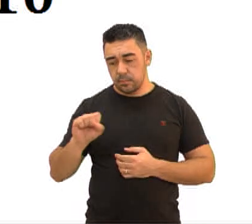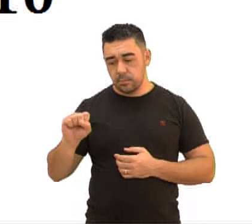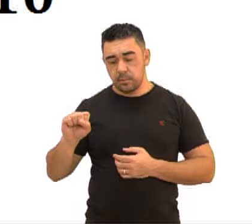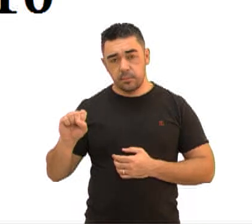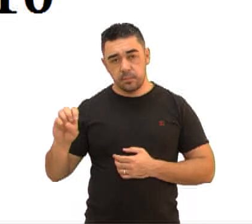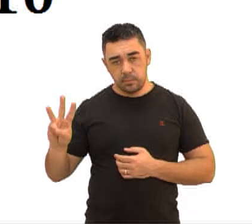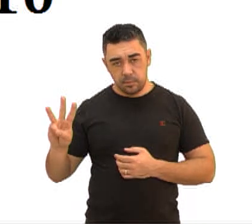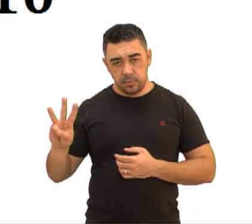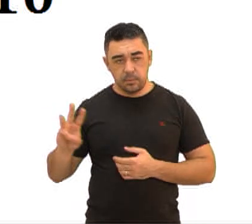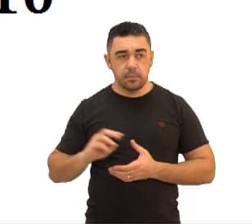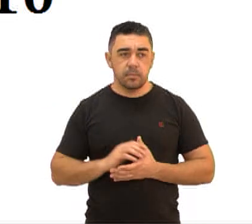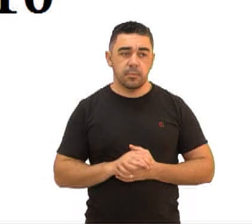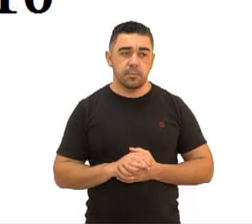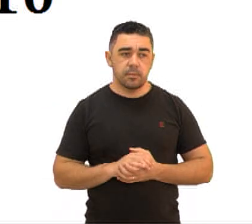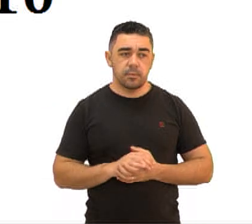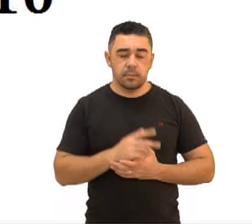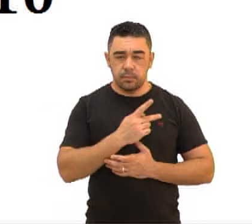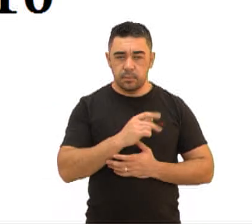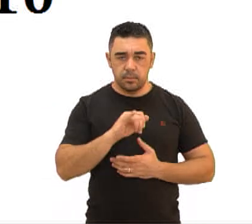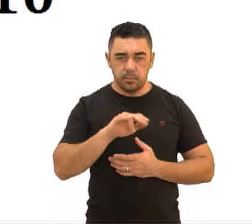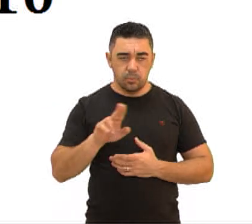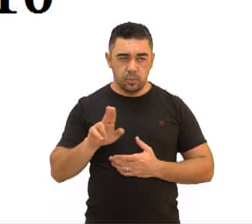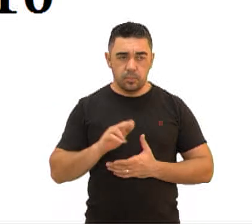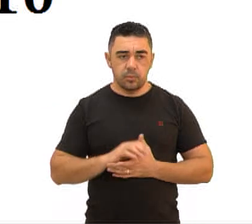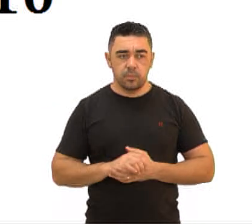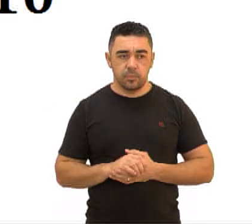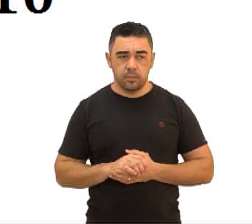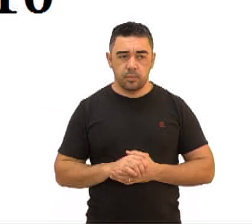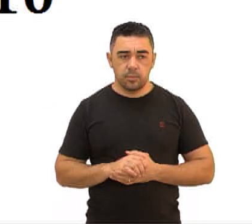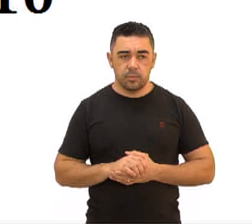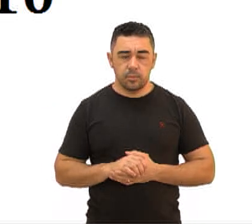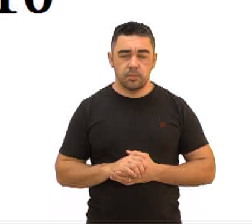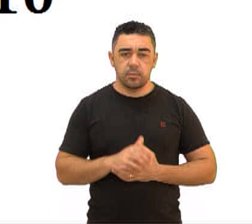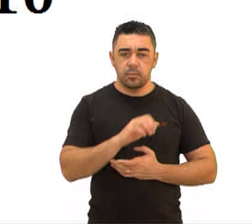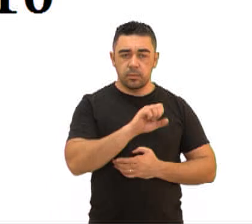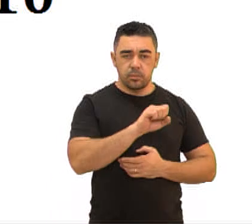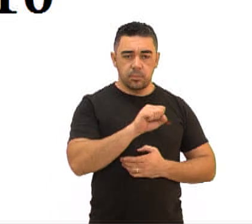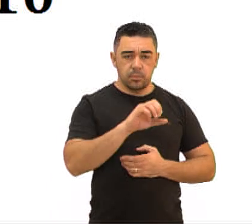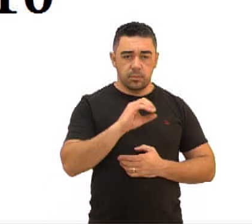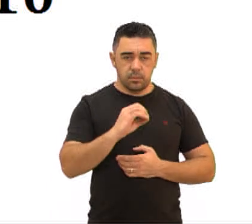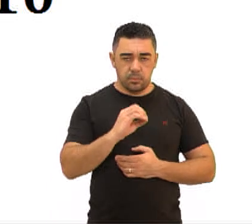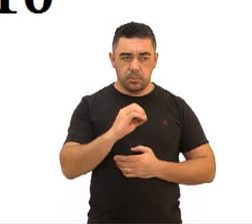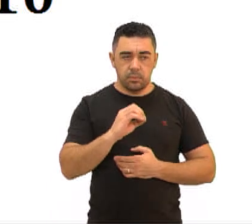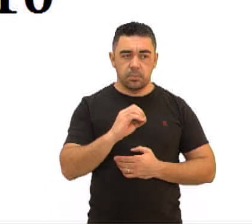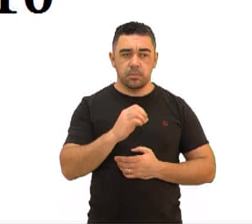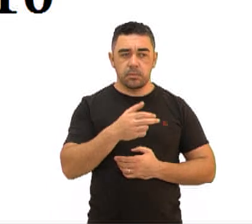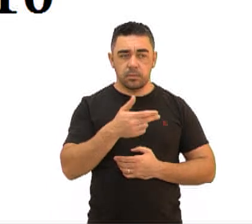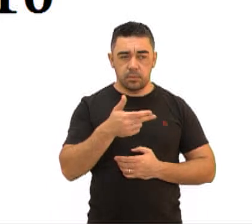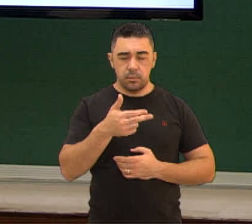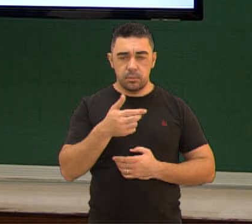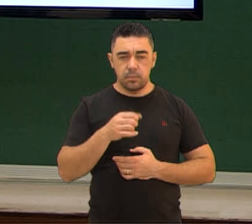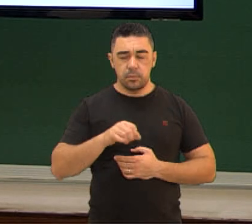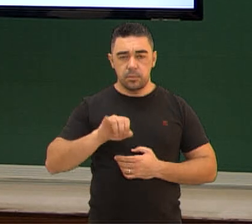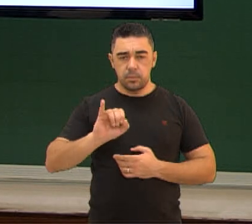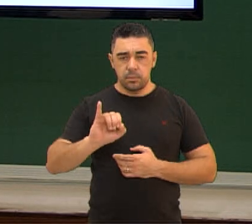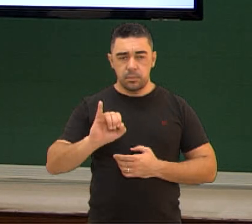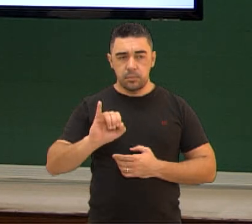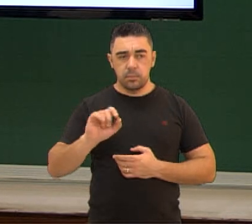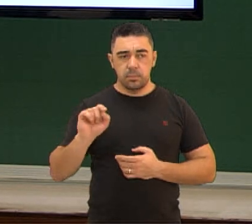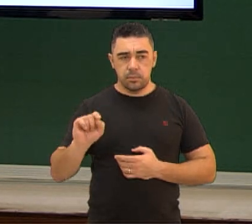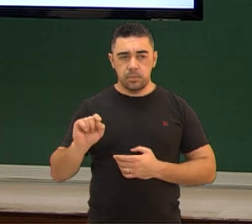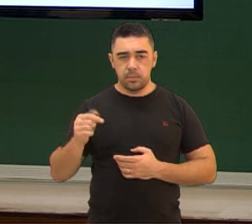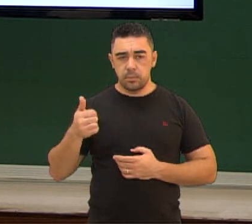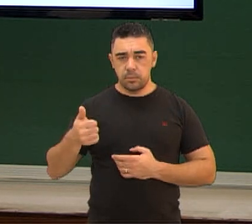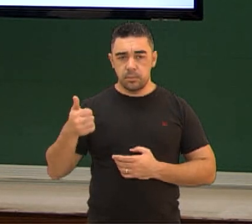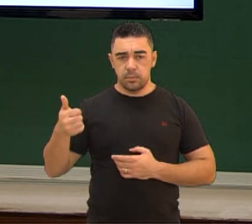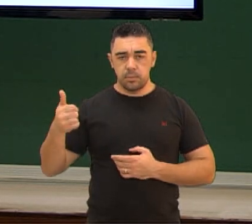Aplicando, eu vou aplicar π, né? π, 880 watts, quando é ligado em